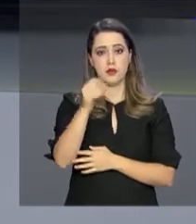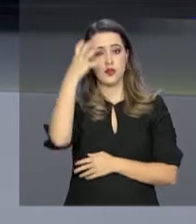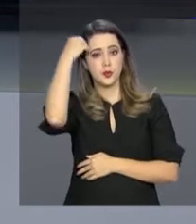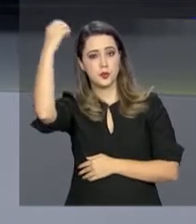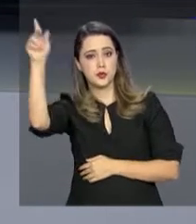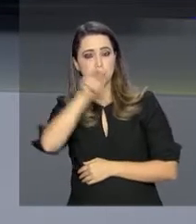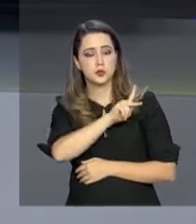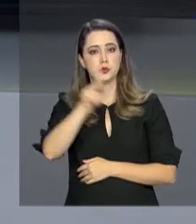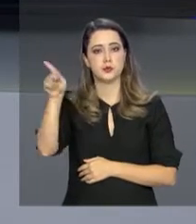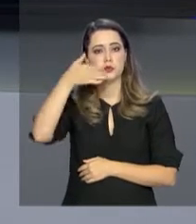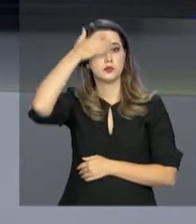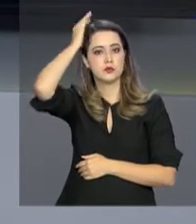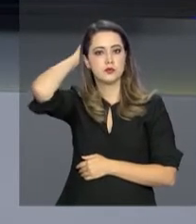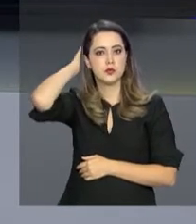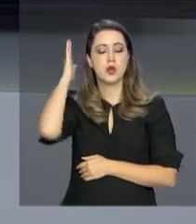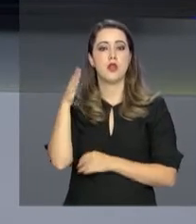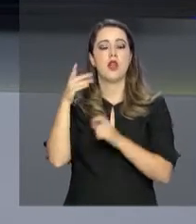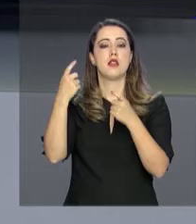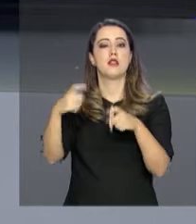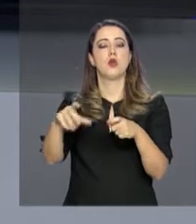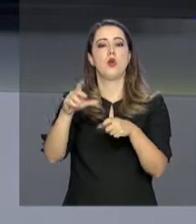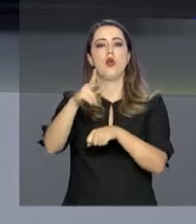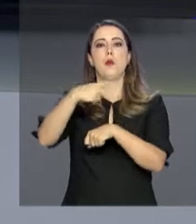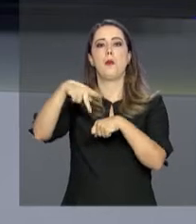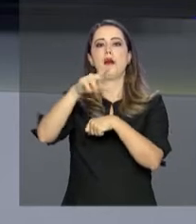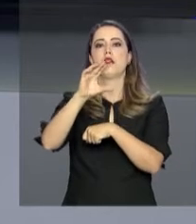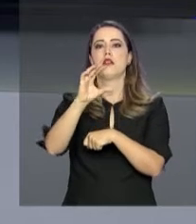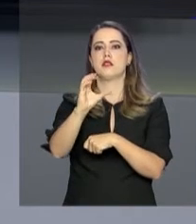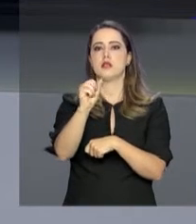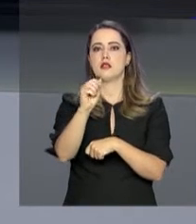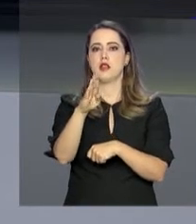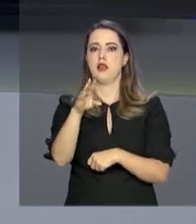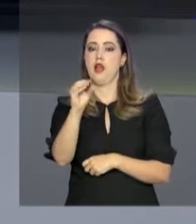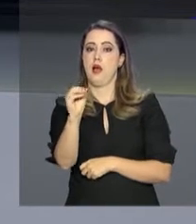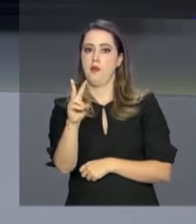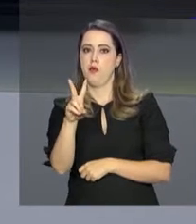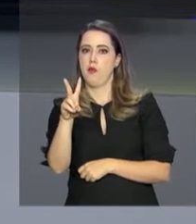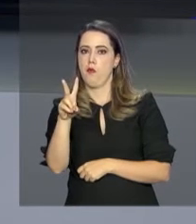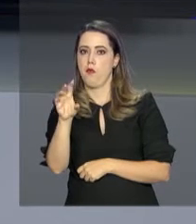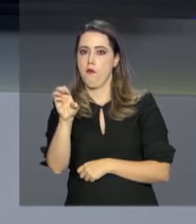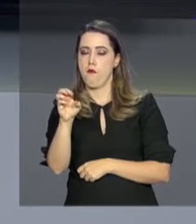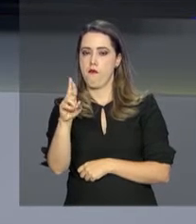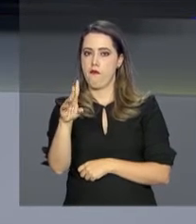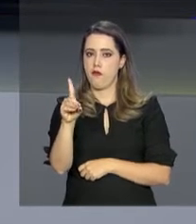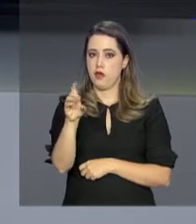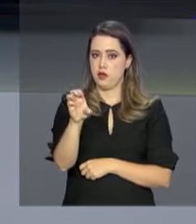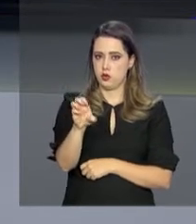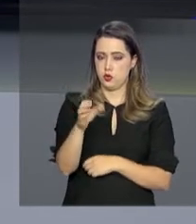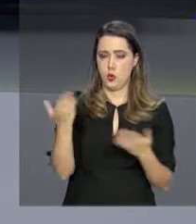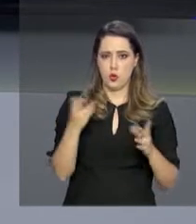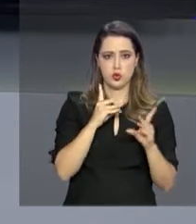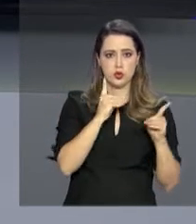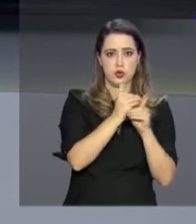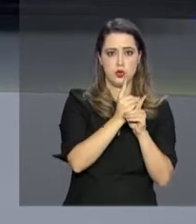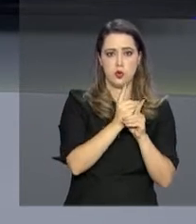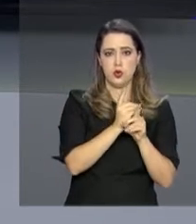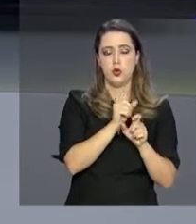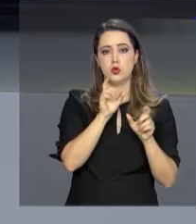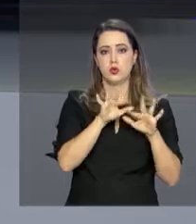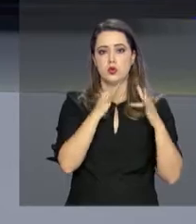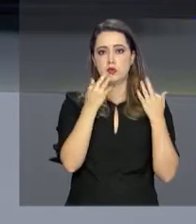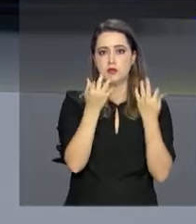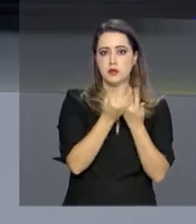da viagem do presidente michel temer a cabo verde hoje o presidente se encontrou com as famílias de brasileiros que estão presos no